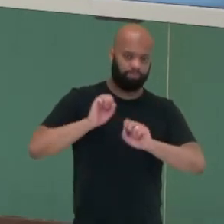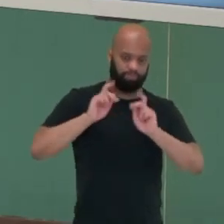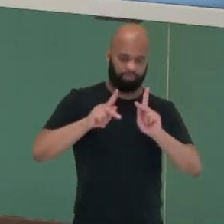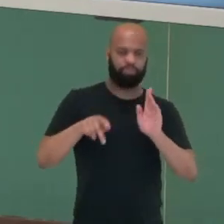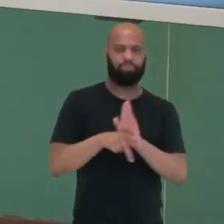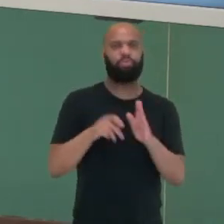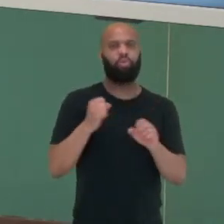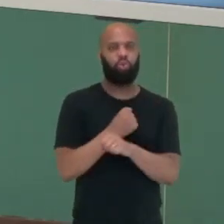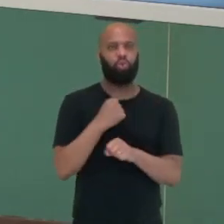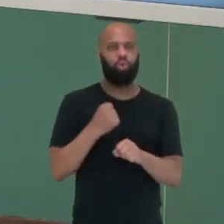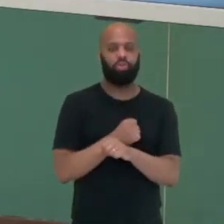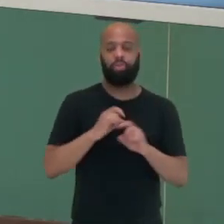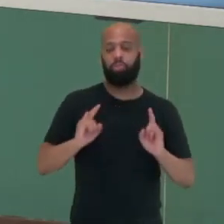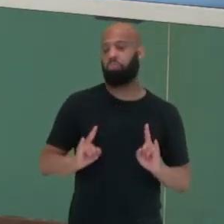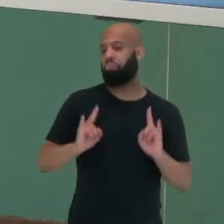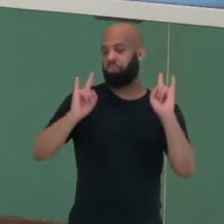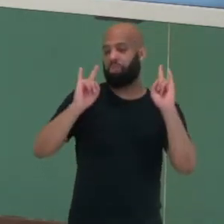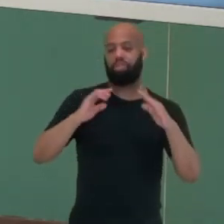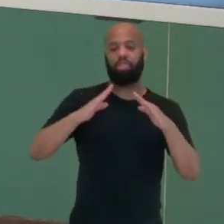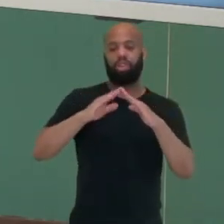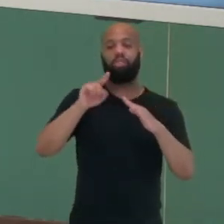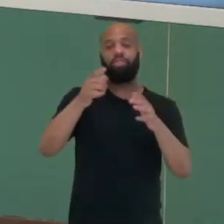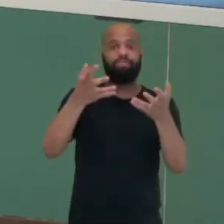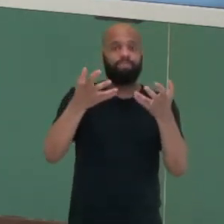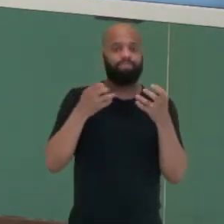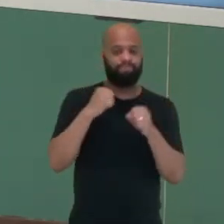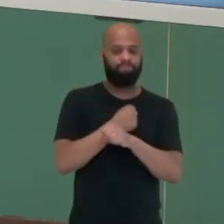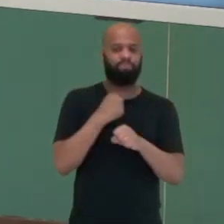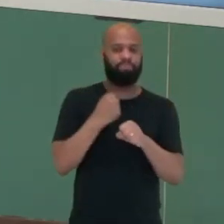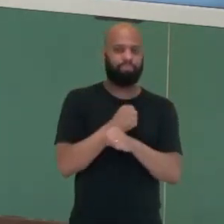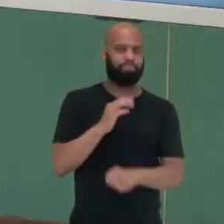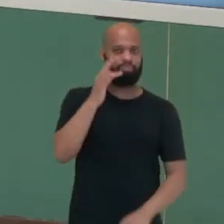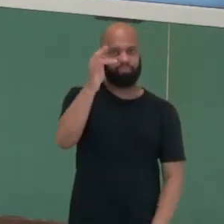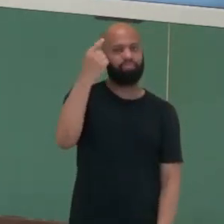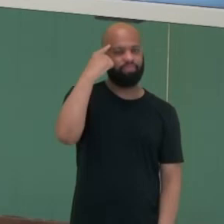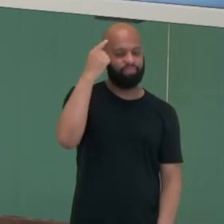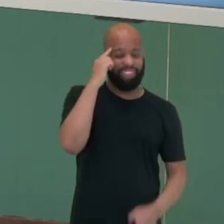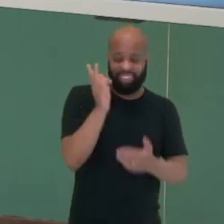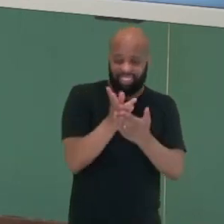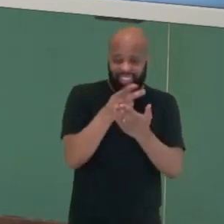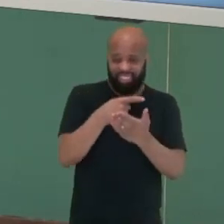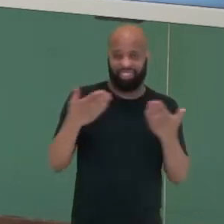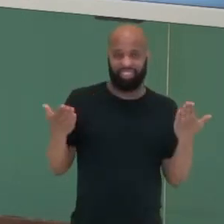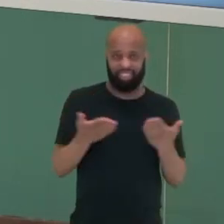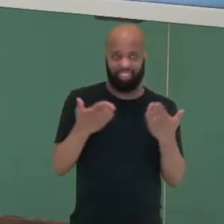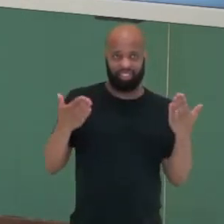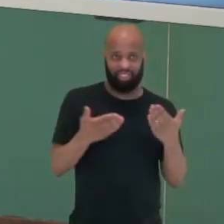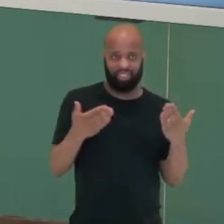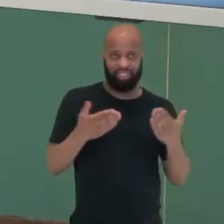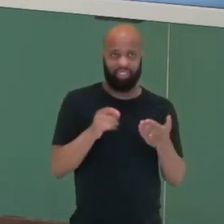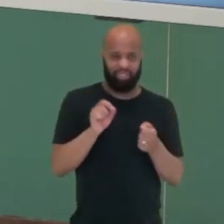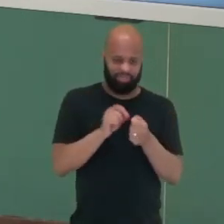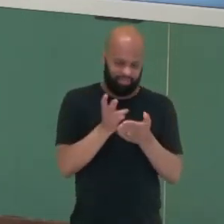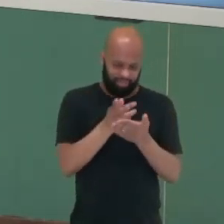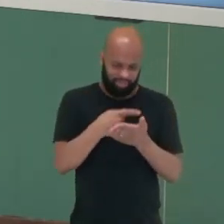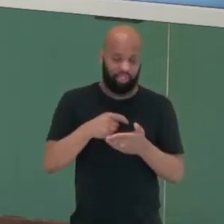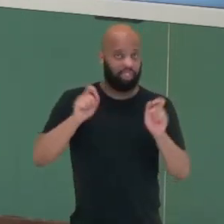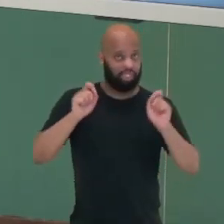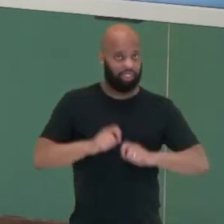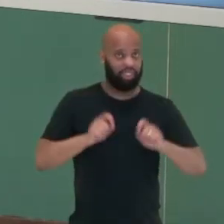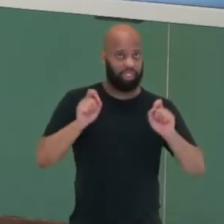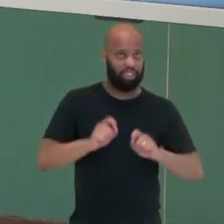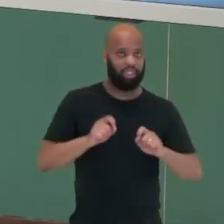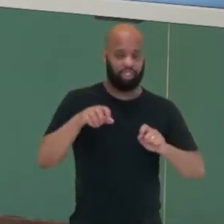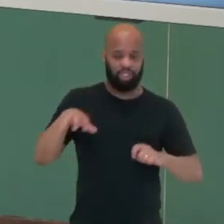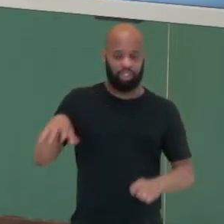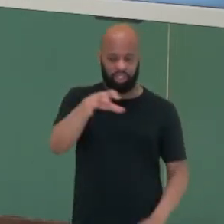a construção de um imóvel que você queira construir. Pense numa planta baixa ou já parta para um desenho que pode ser a futura